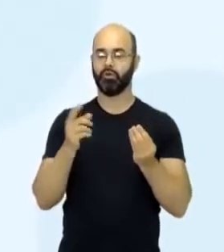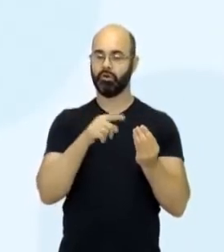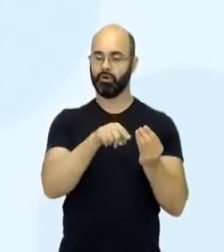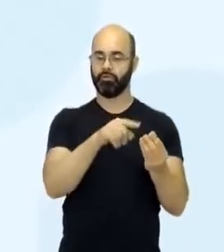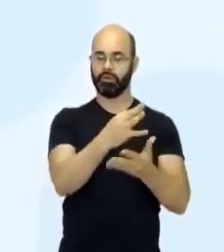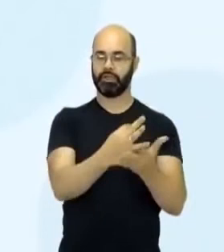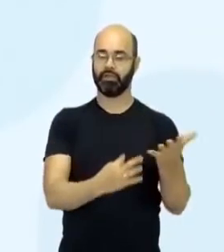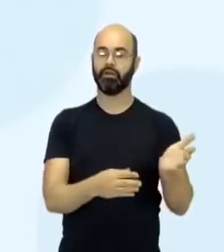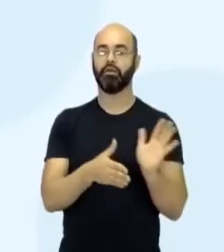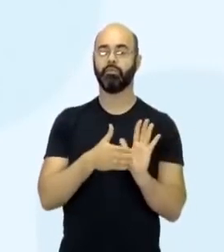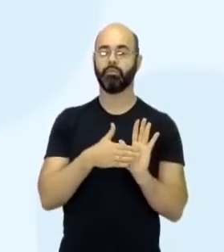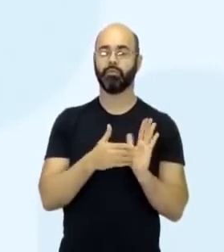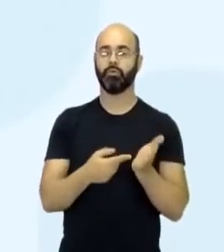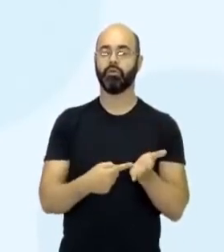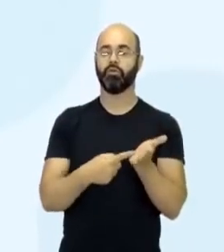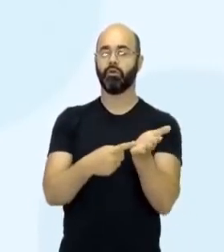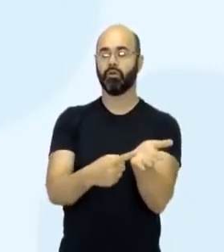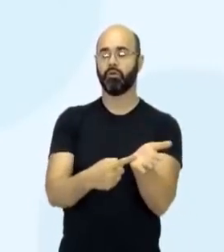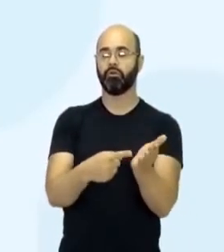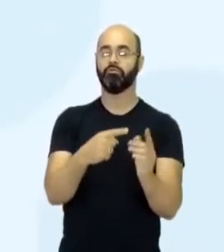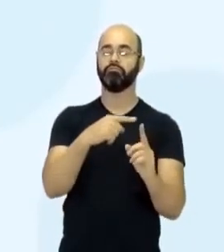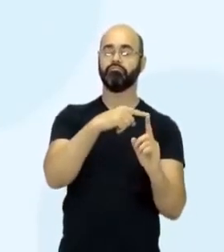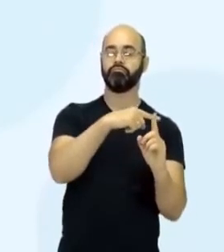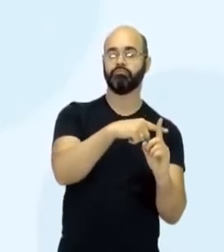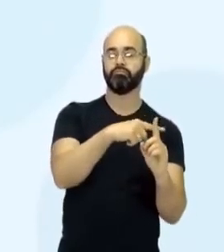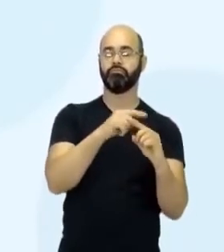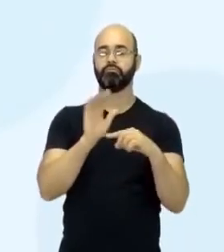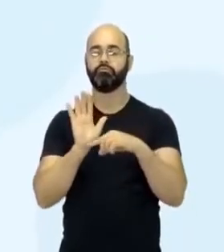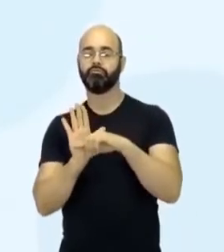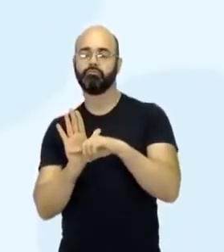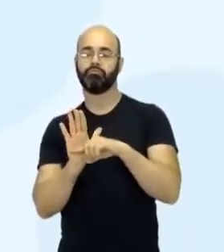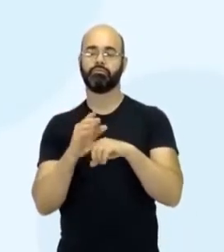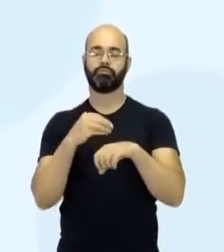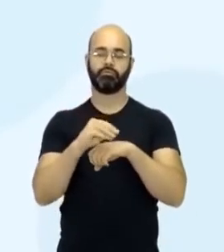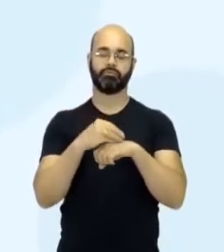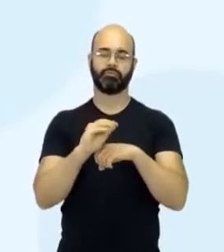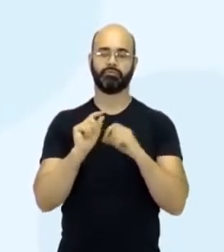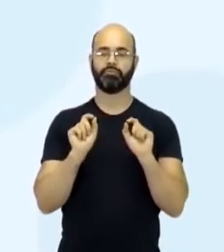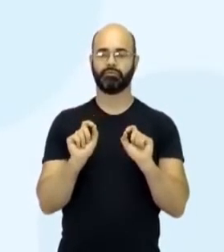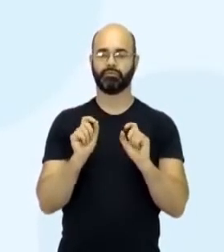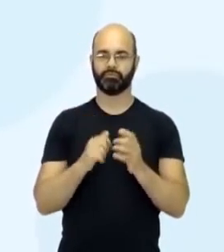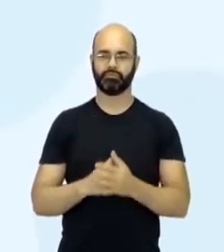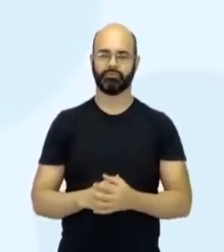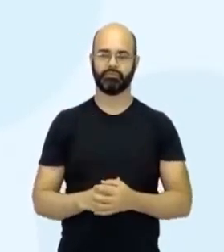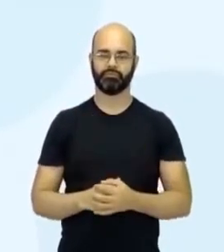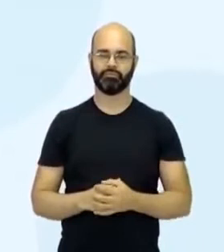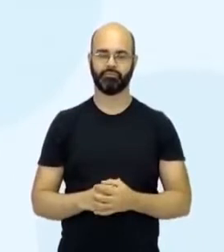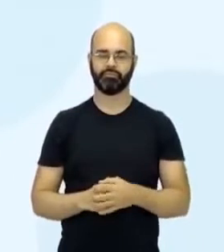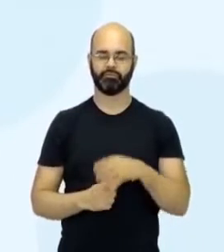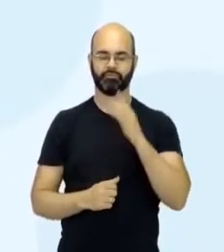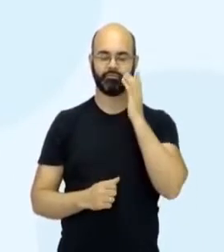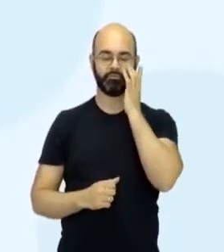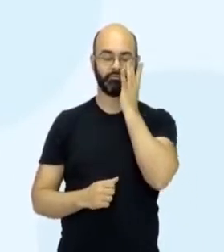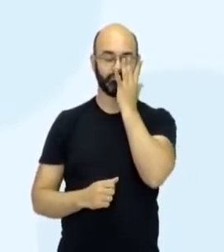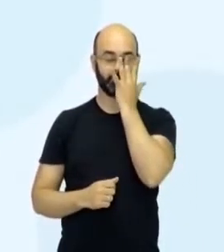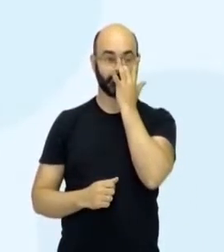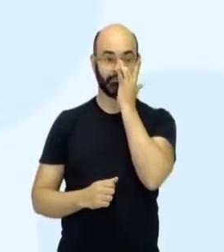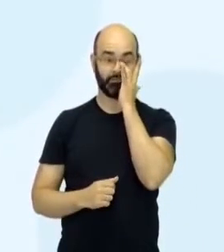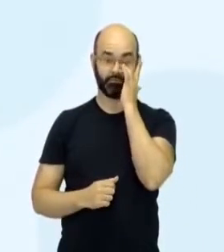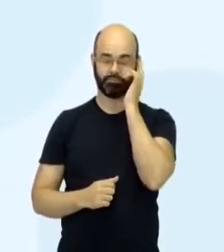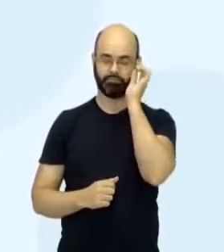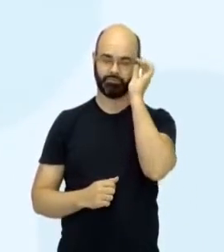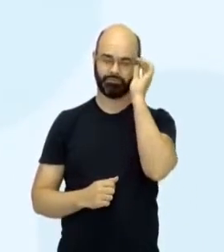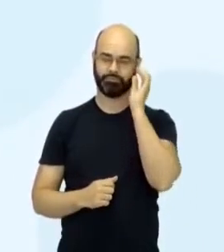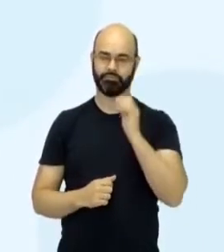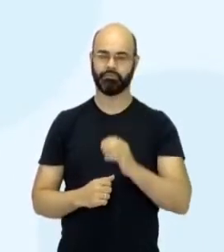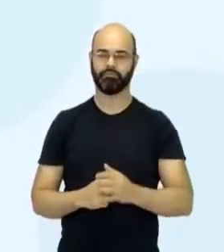colocou benefícios, malefícios e o que ele propõe. Nesse cenário, a primeira coisa a ser evitada pelos pais